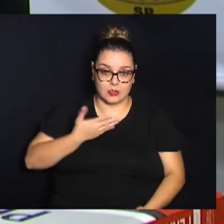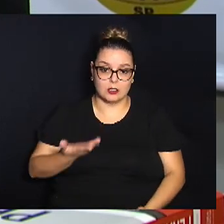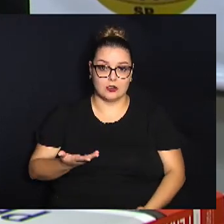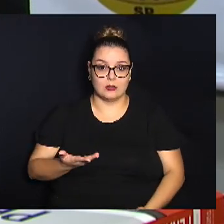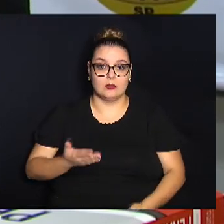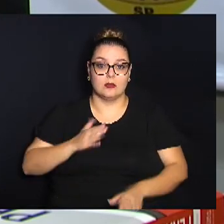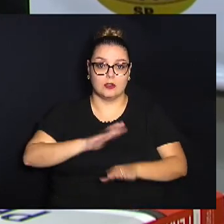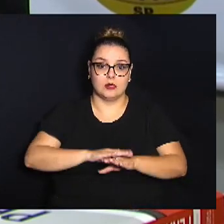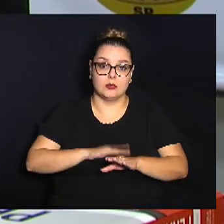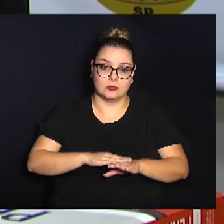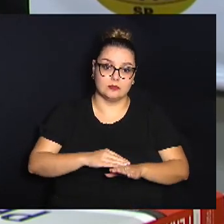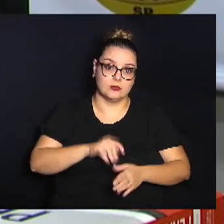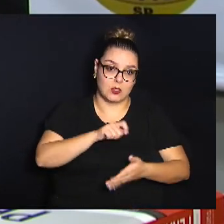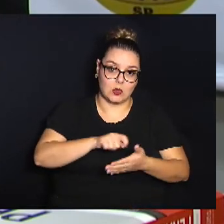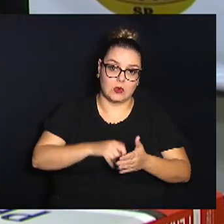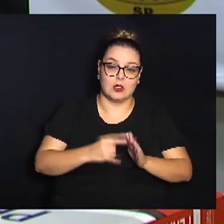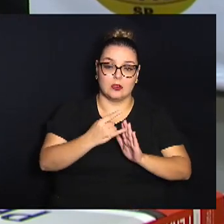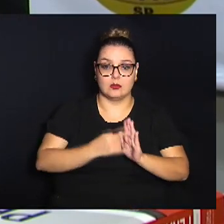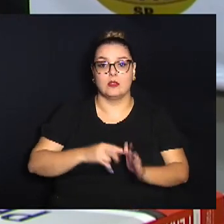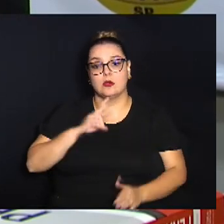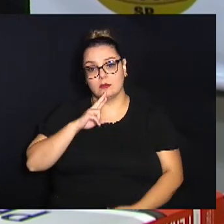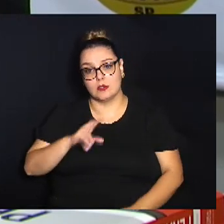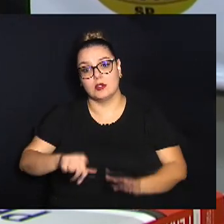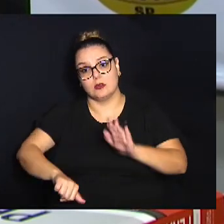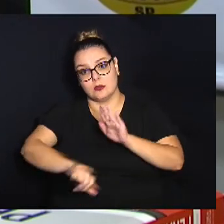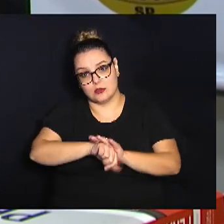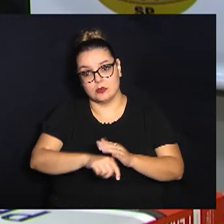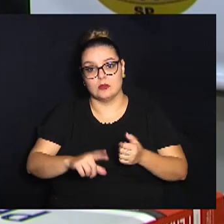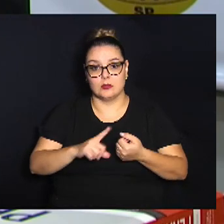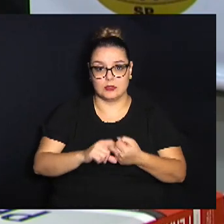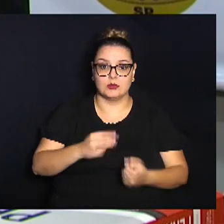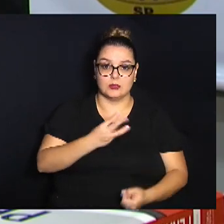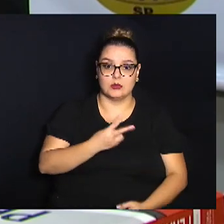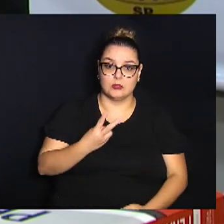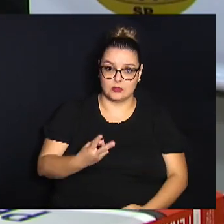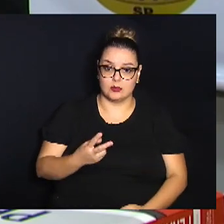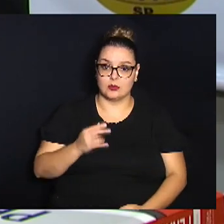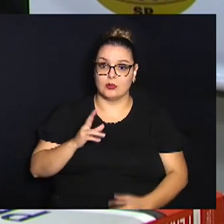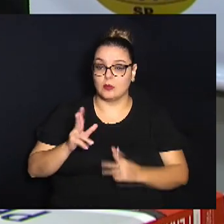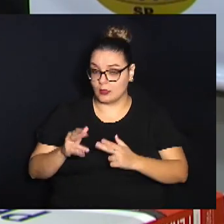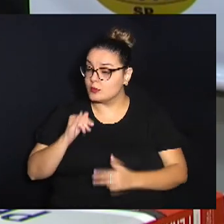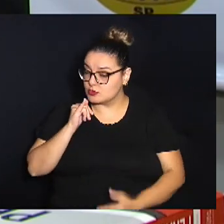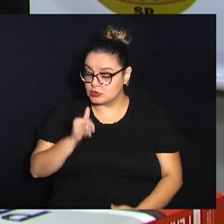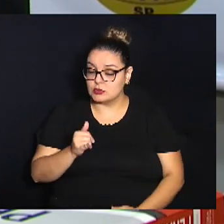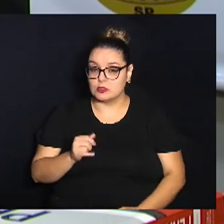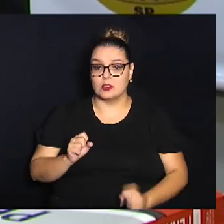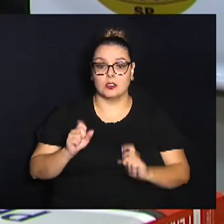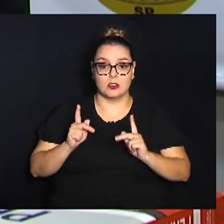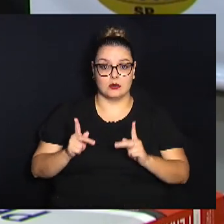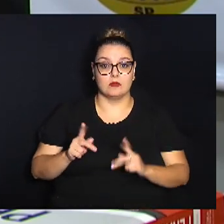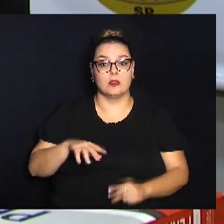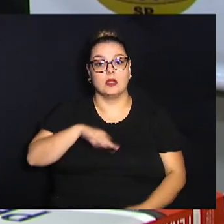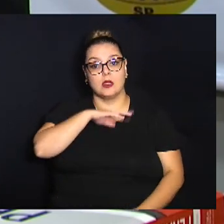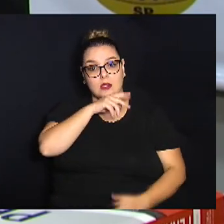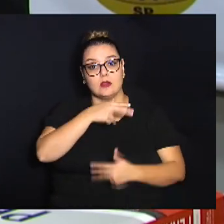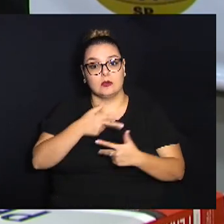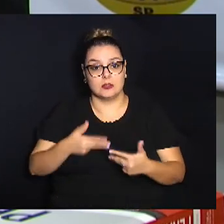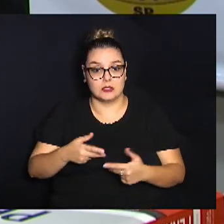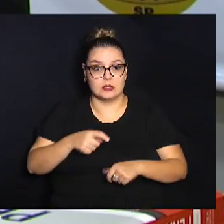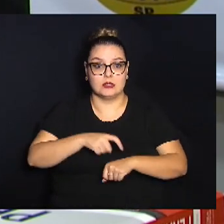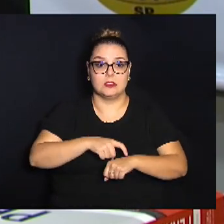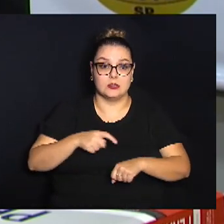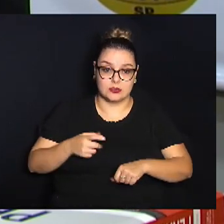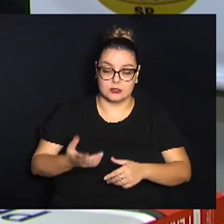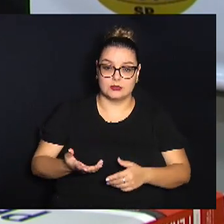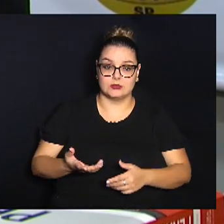a termo, e então ela responderá pelo crime do artigo 32, como eu bem disse. Pois bem, esses animais, nesse meio